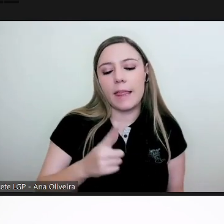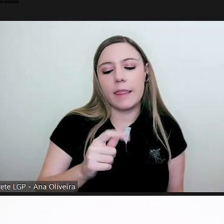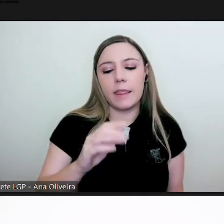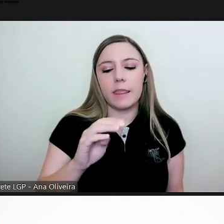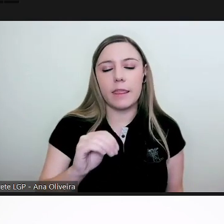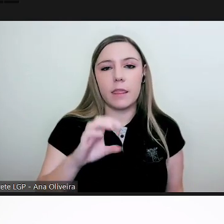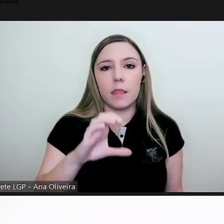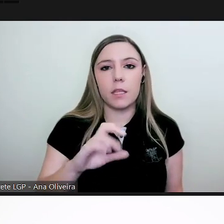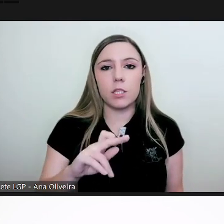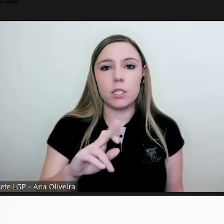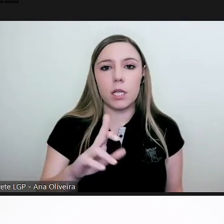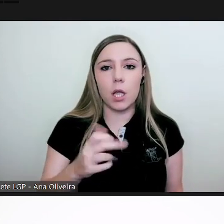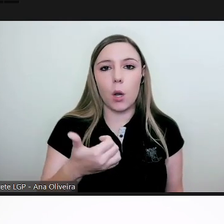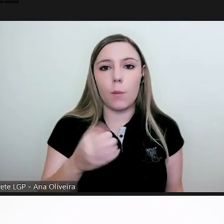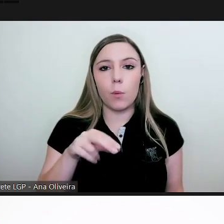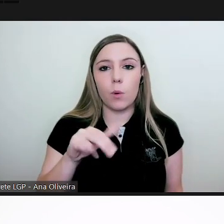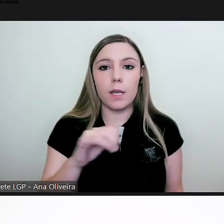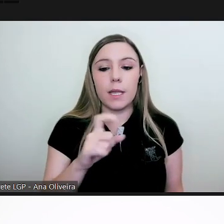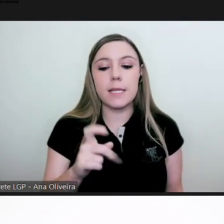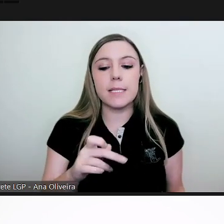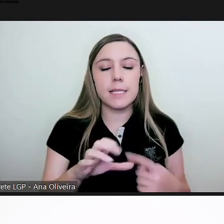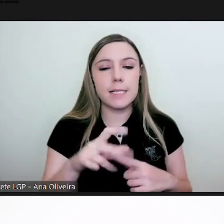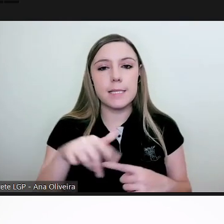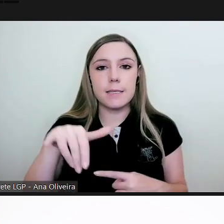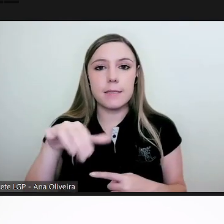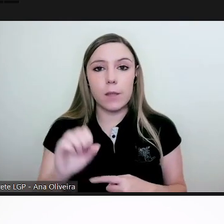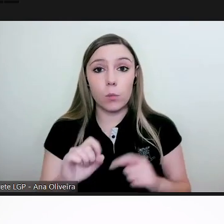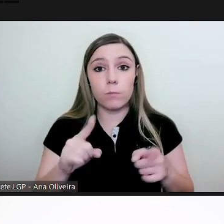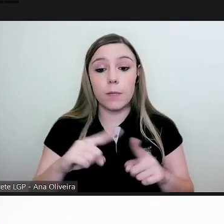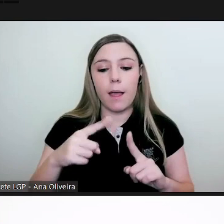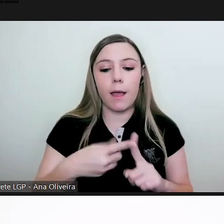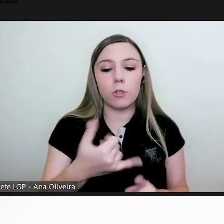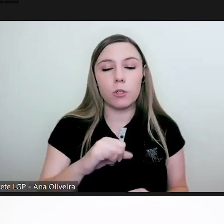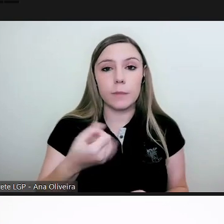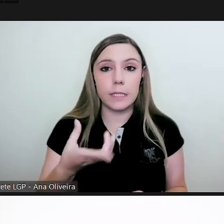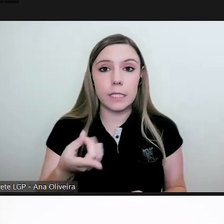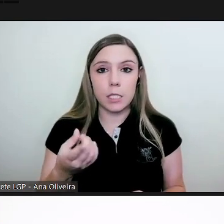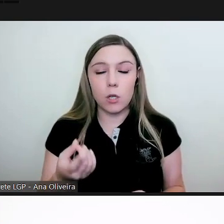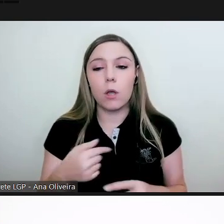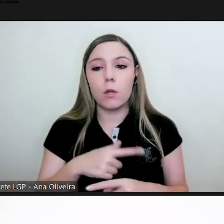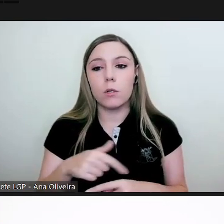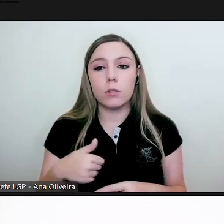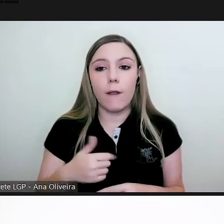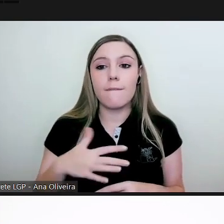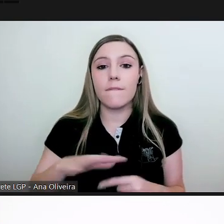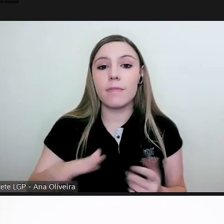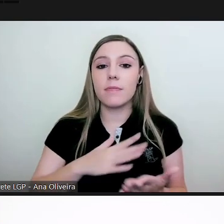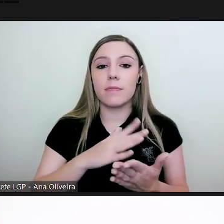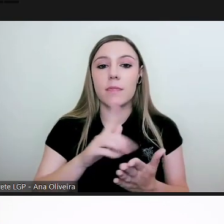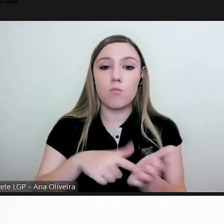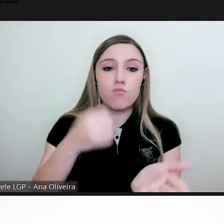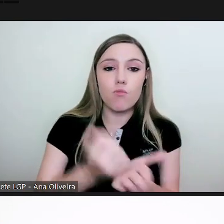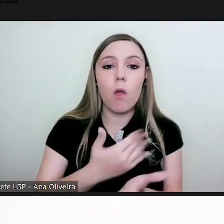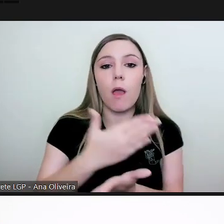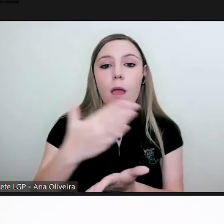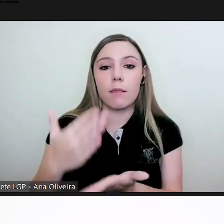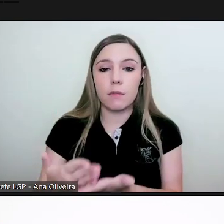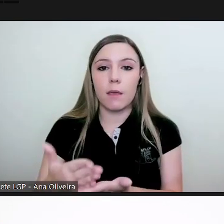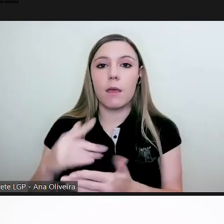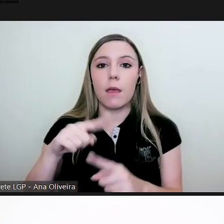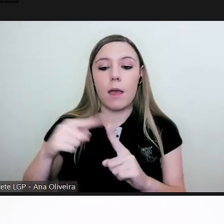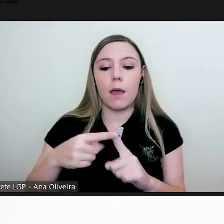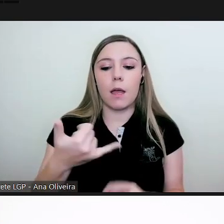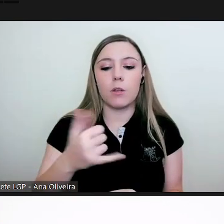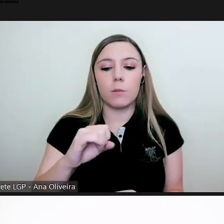de descarbonização que antecipámos para estar concluído até 2035, portanto, antecipando os